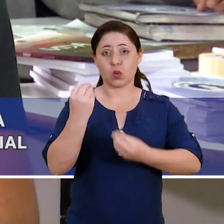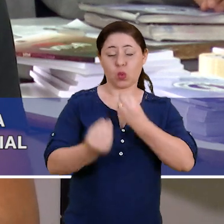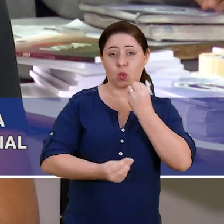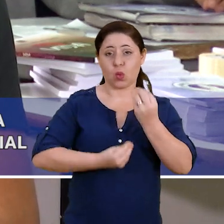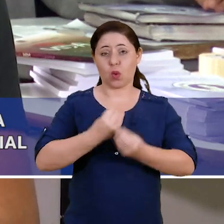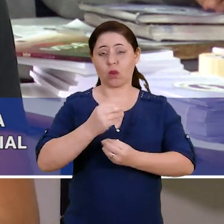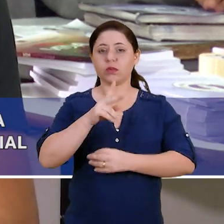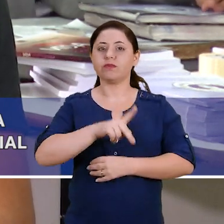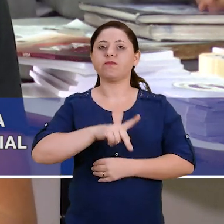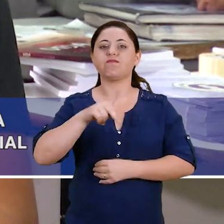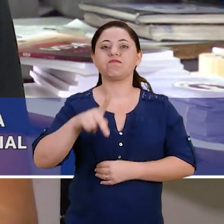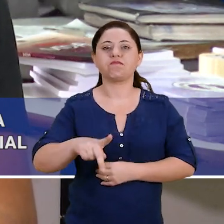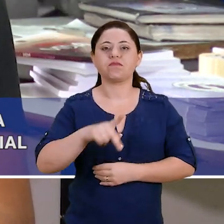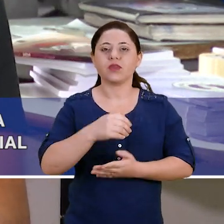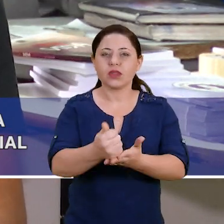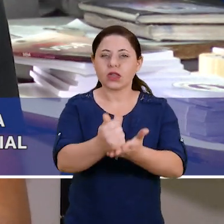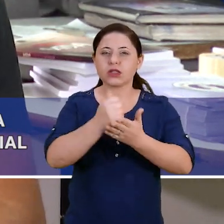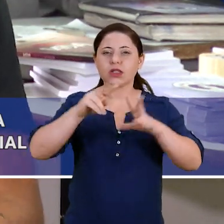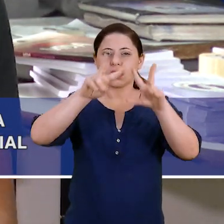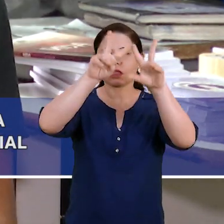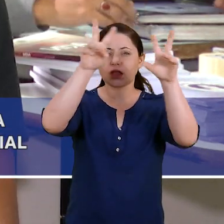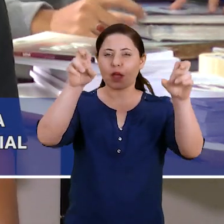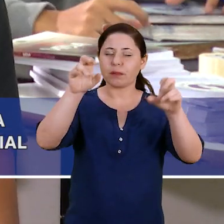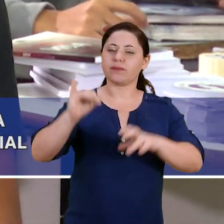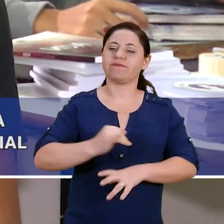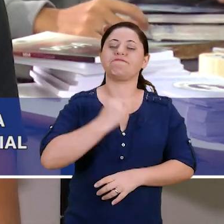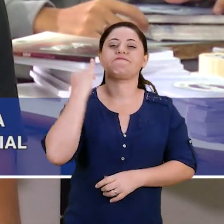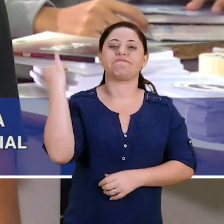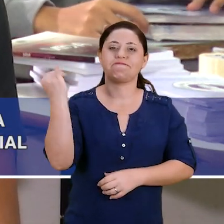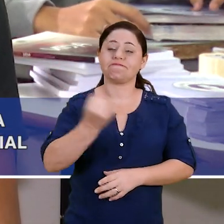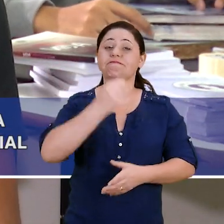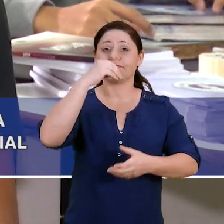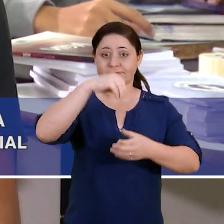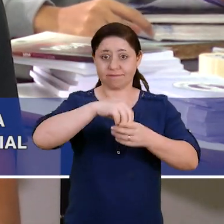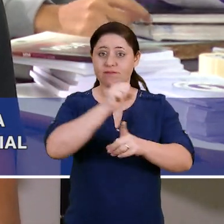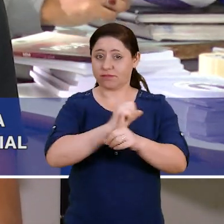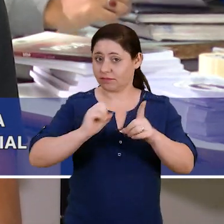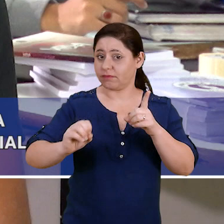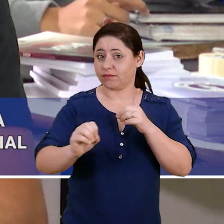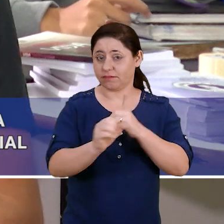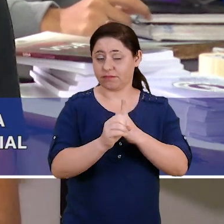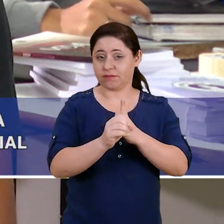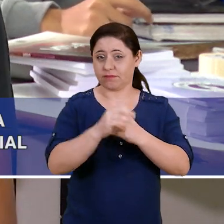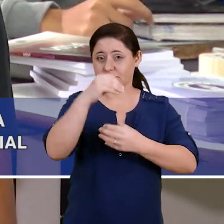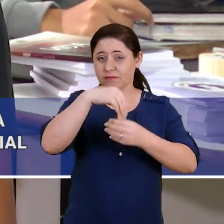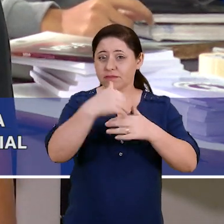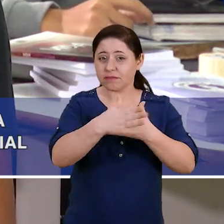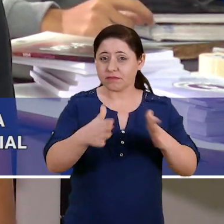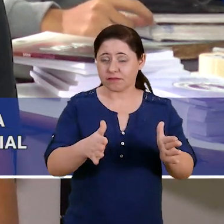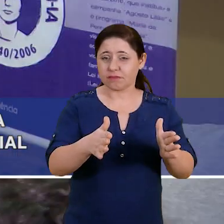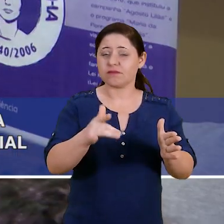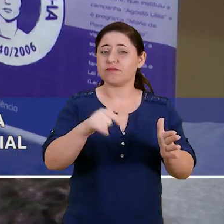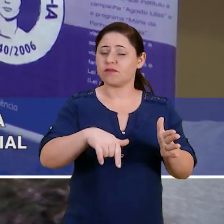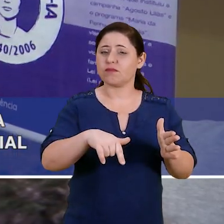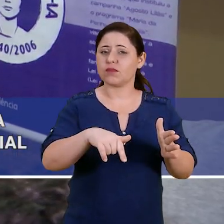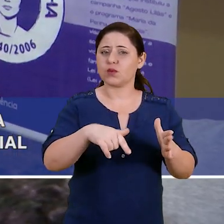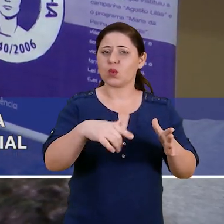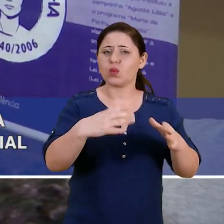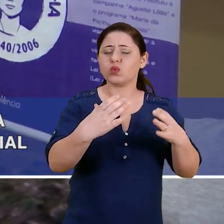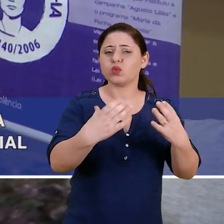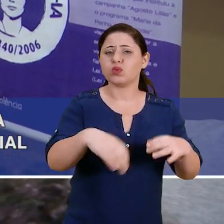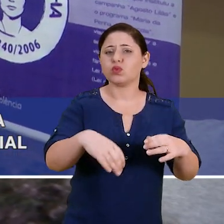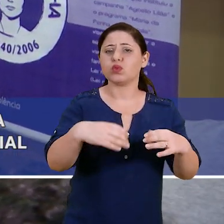E como professor, trazer temas que são tão importantes dentro da sociedade para a sala de aula é um